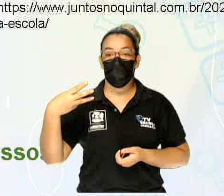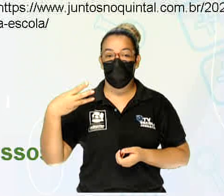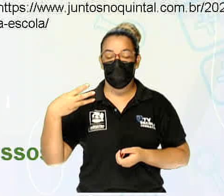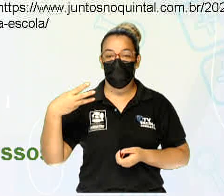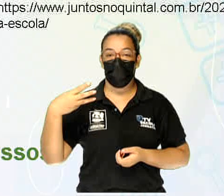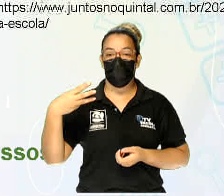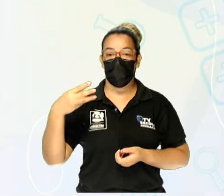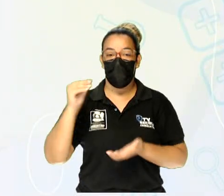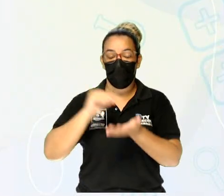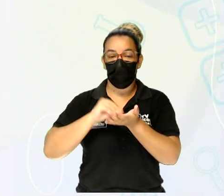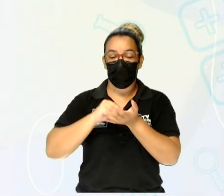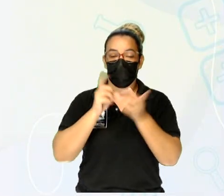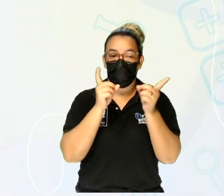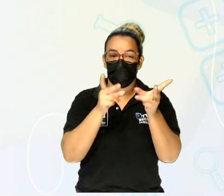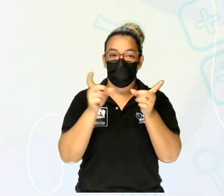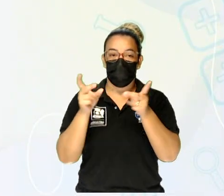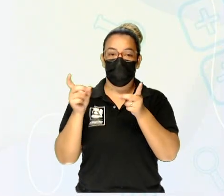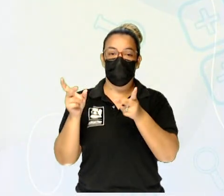serem vendidos.